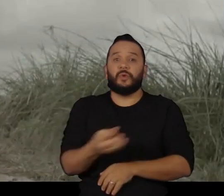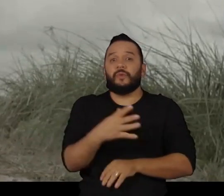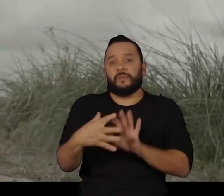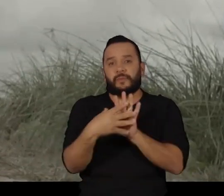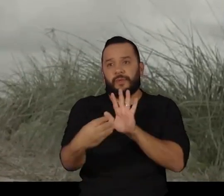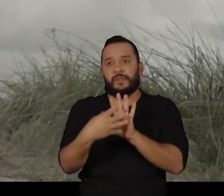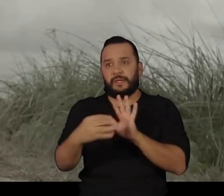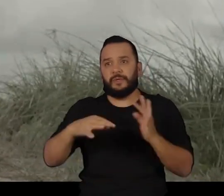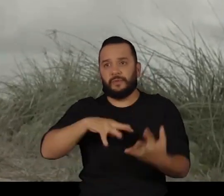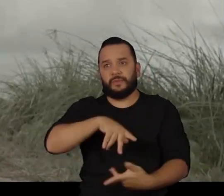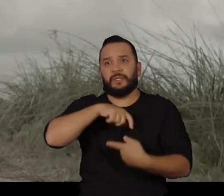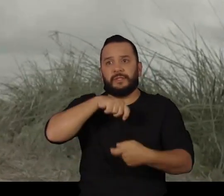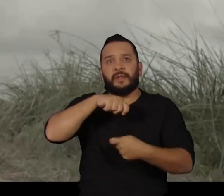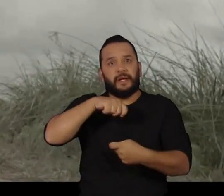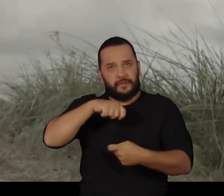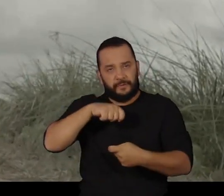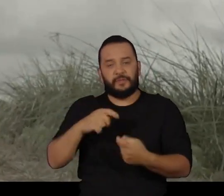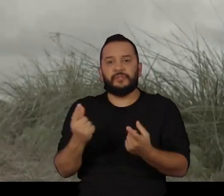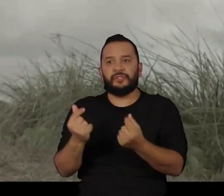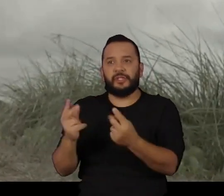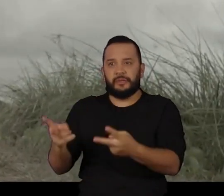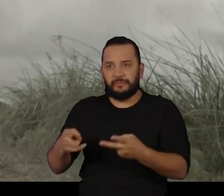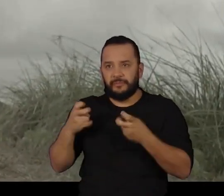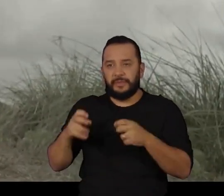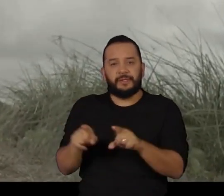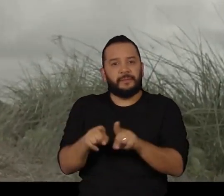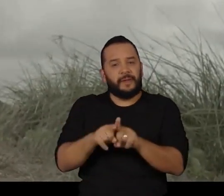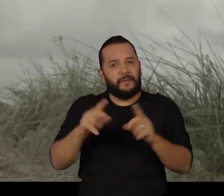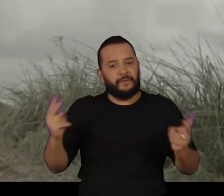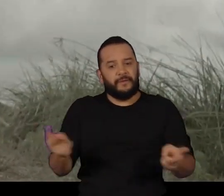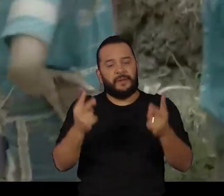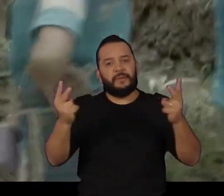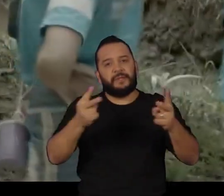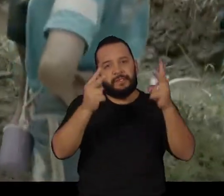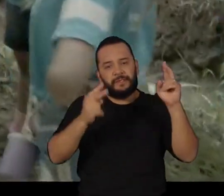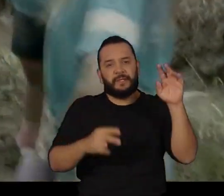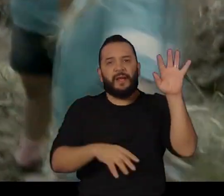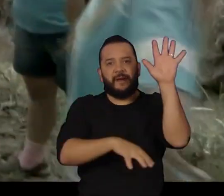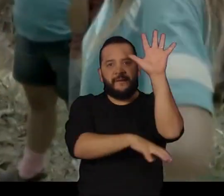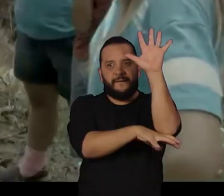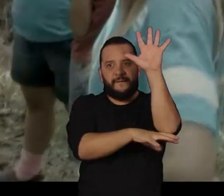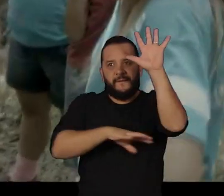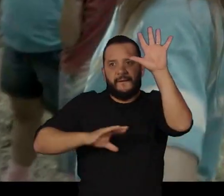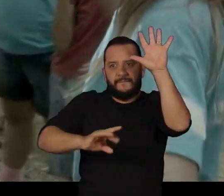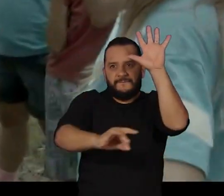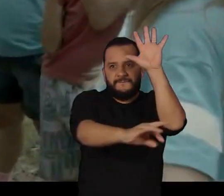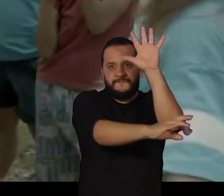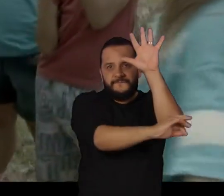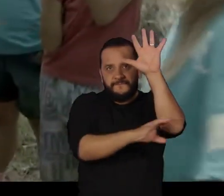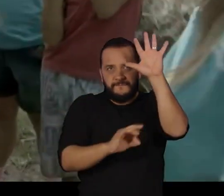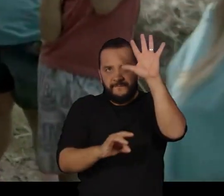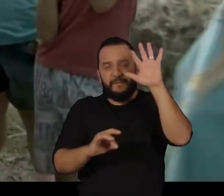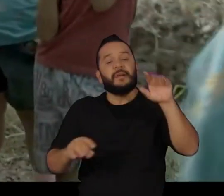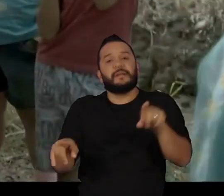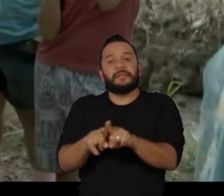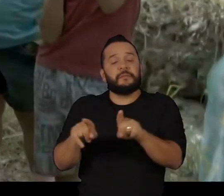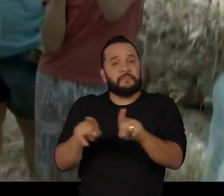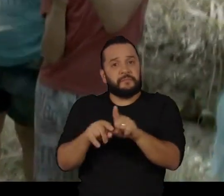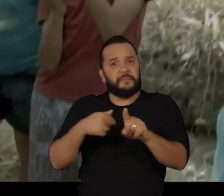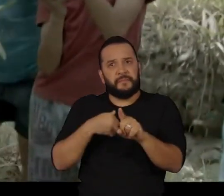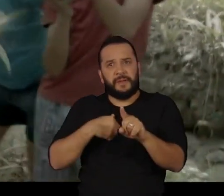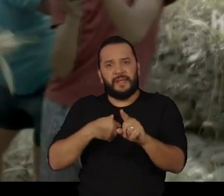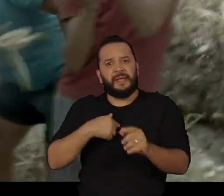renda e valorize o manguezal. As soluções para pôr fim à pesca predatória e ao corte de madeira vão depender